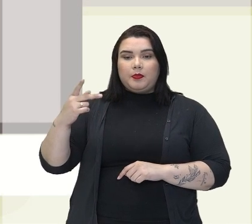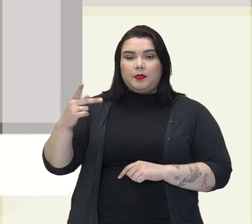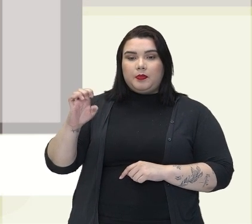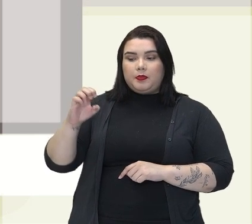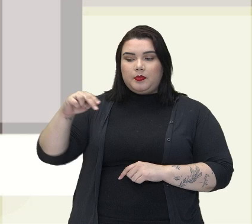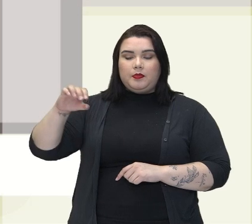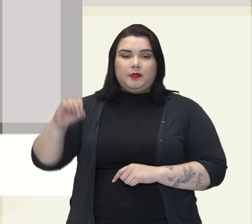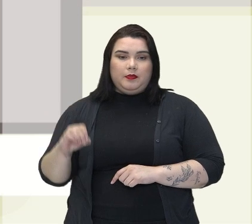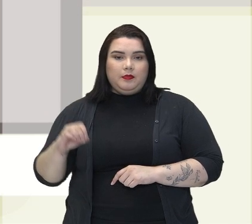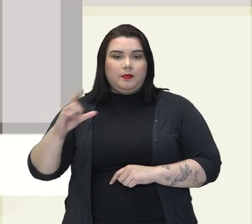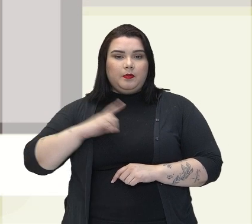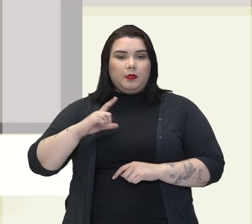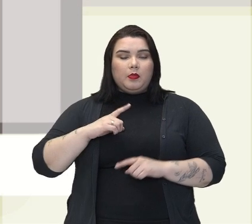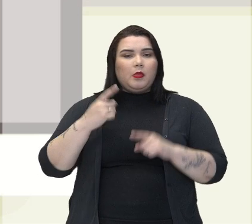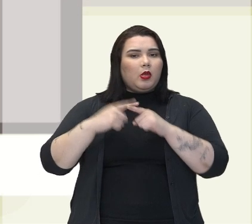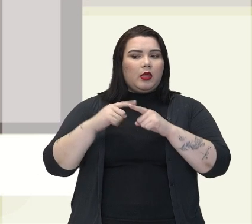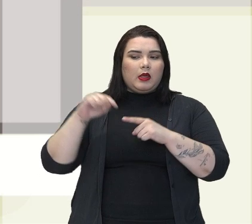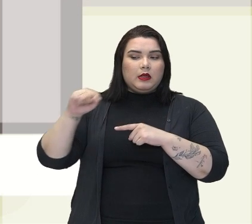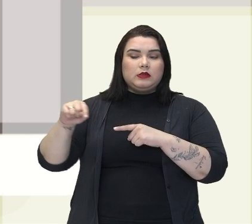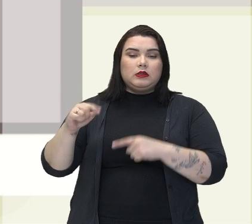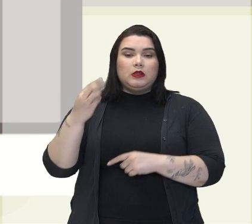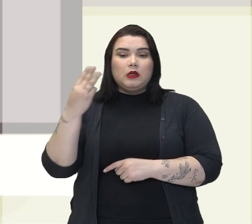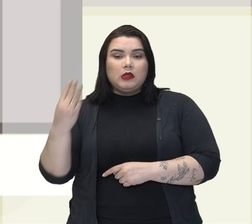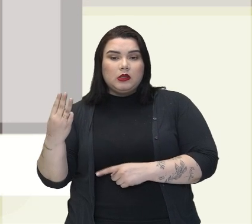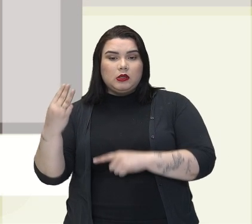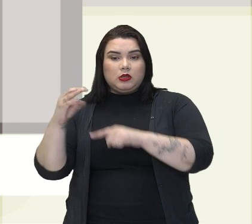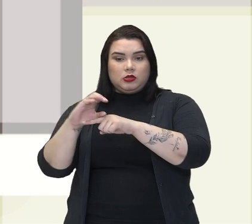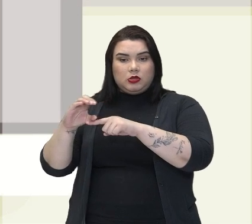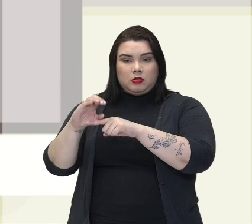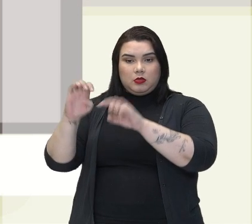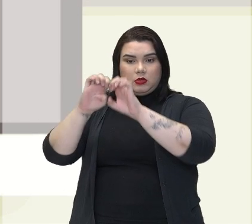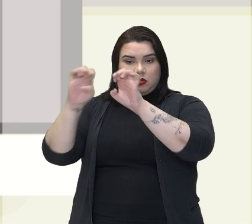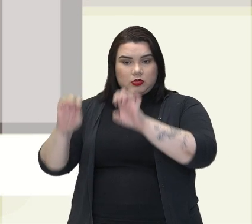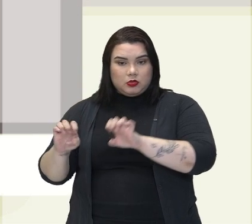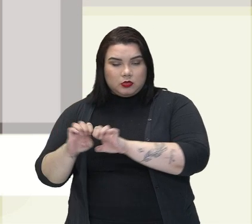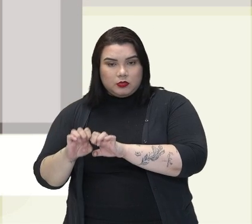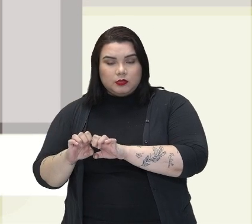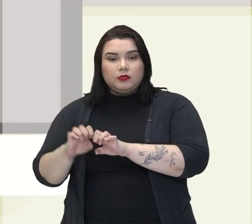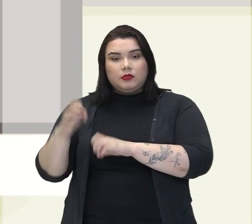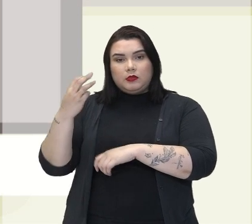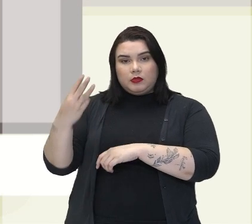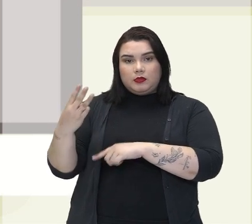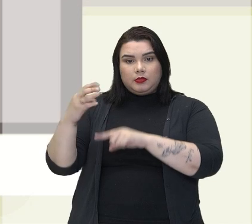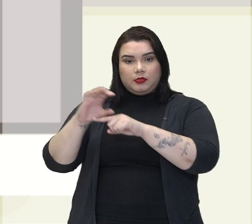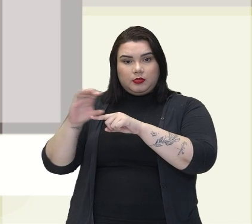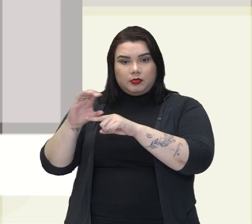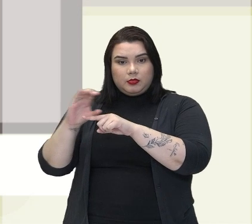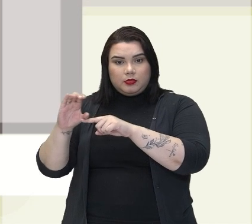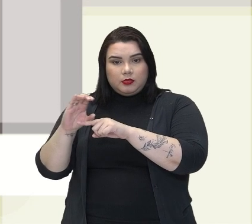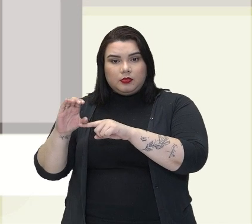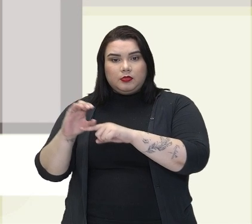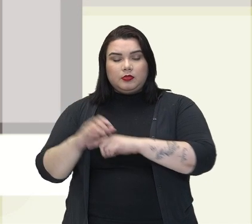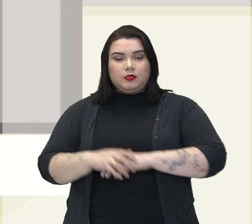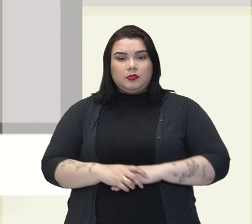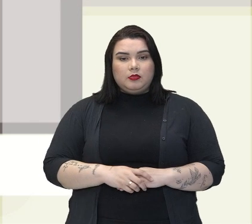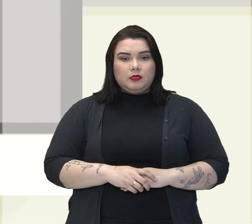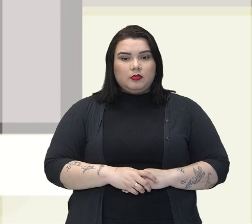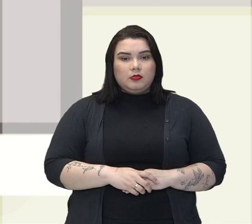3 carbonos, né? Nessa estrutura aqui, eu tenho aqui, ó, 3 carbonos.